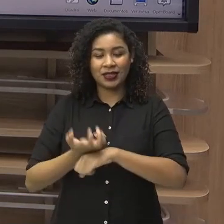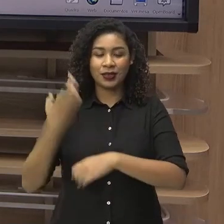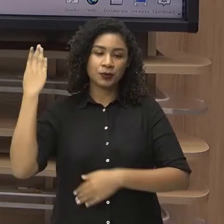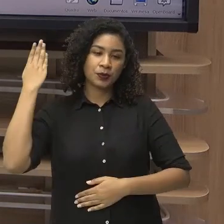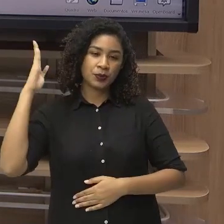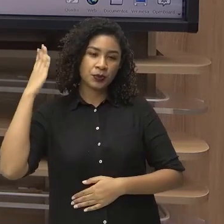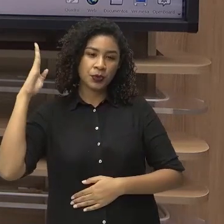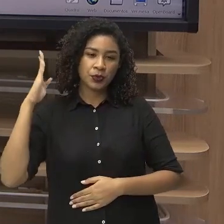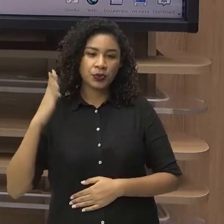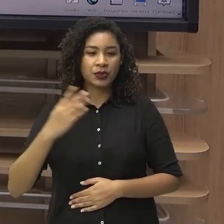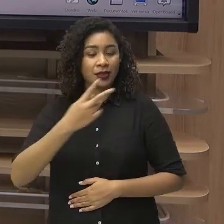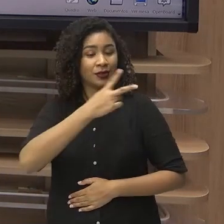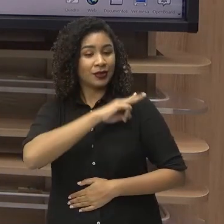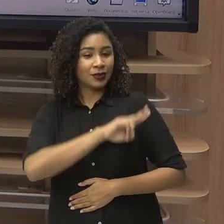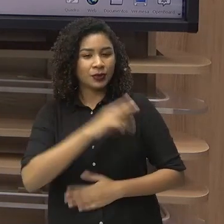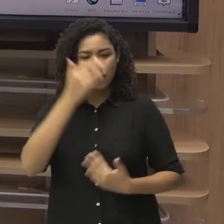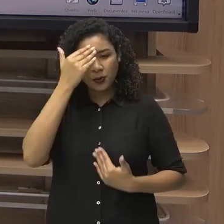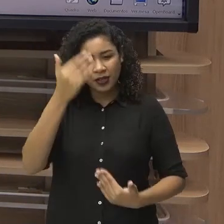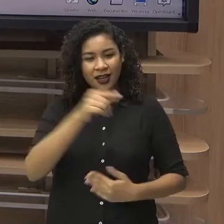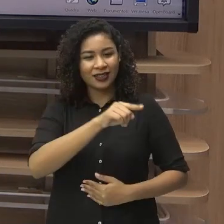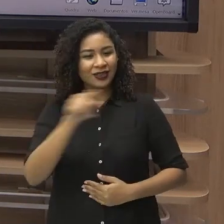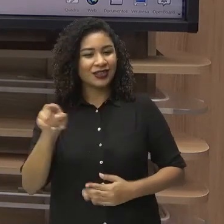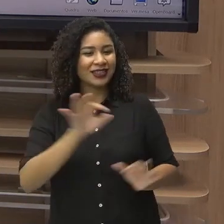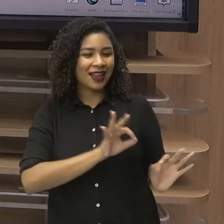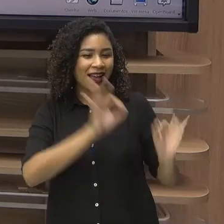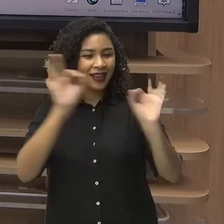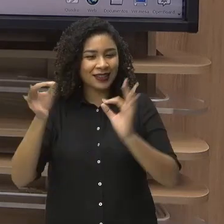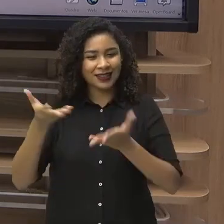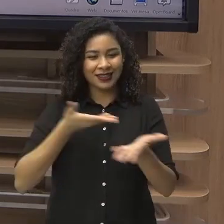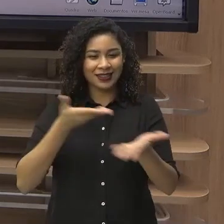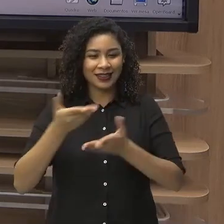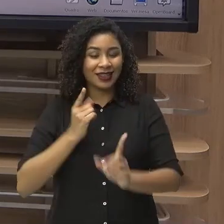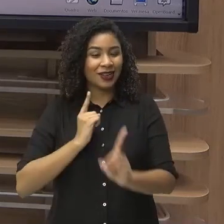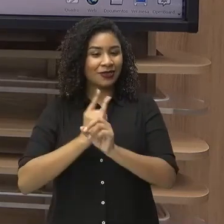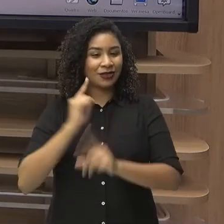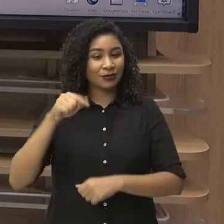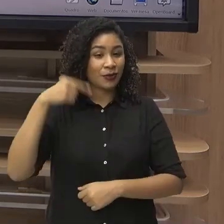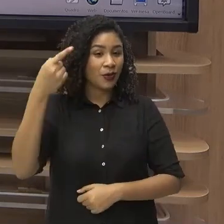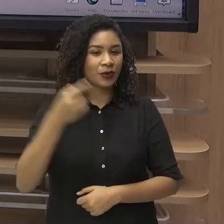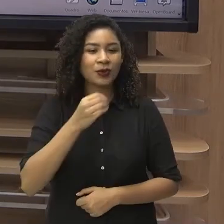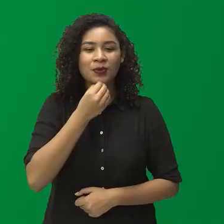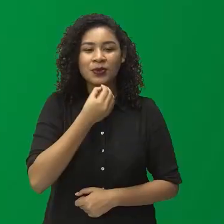segundo ano. Obrigado a todo mundo que acompanhou e participou. E a gente se encontra aí numa próxima aula.